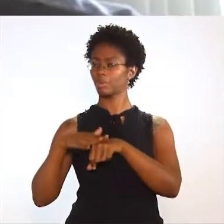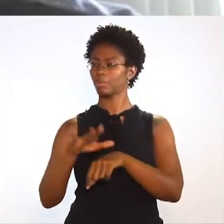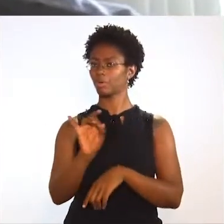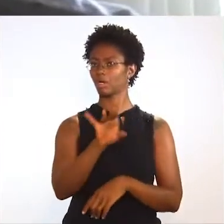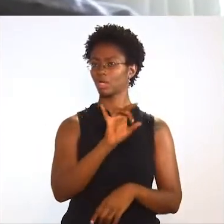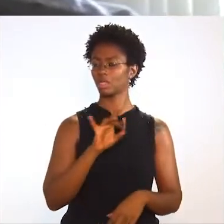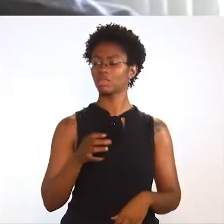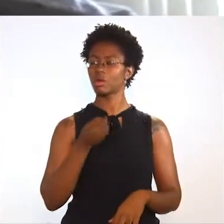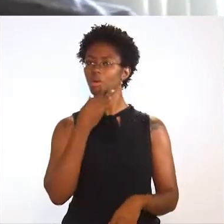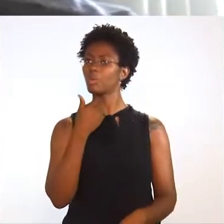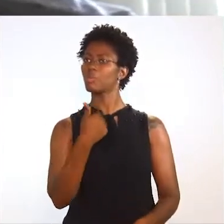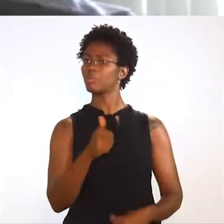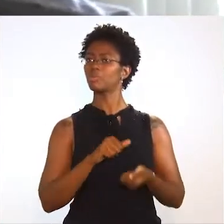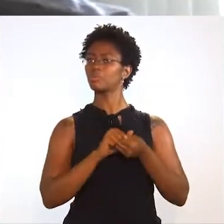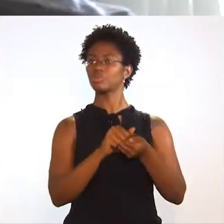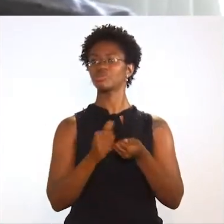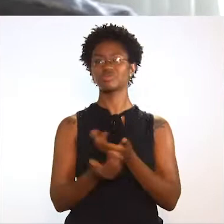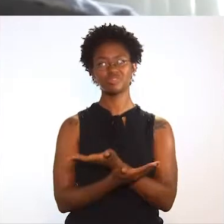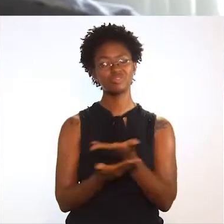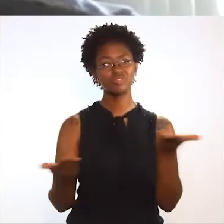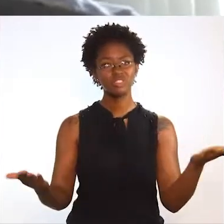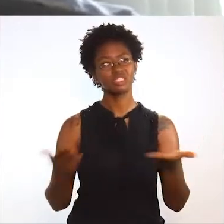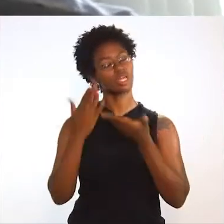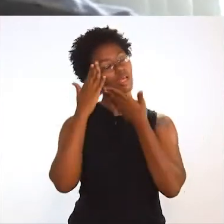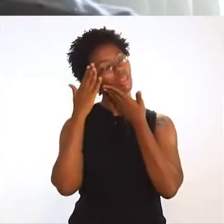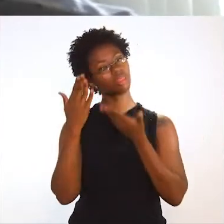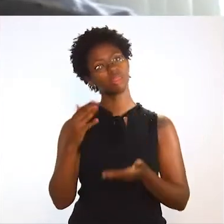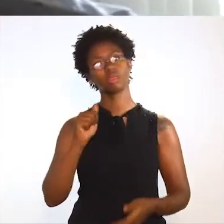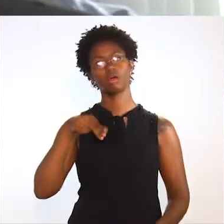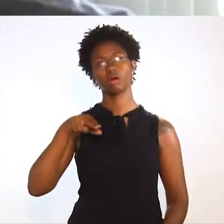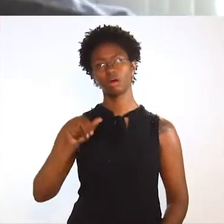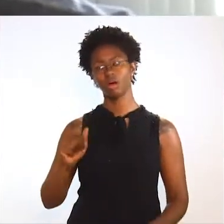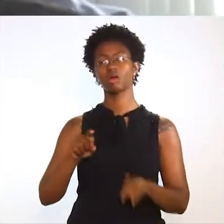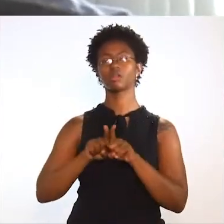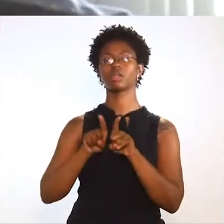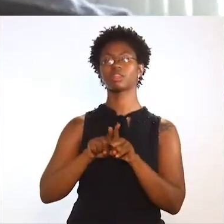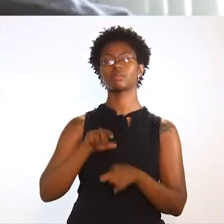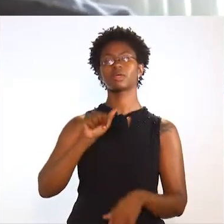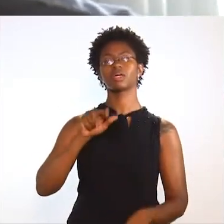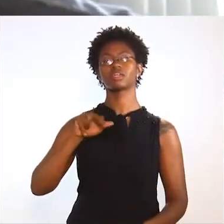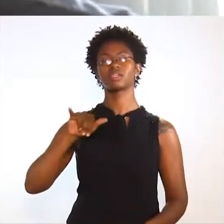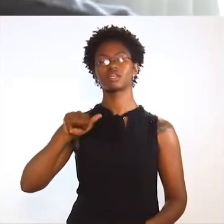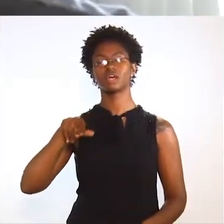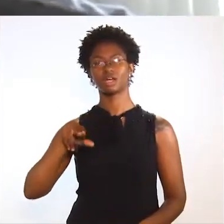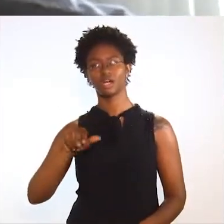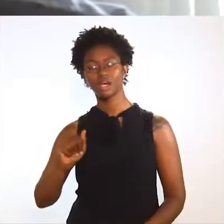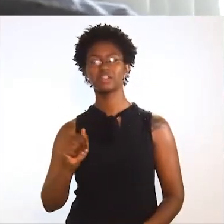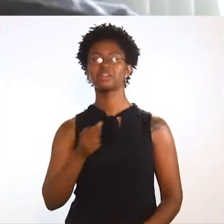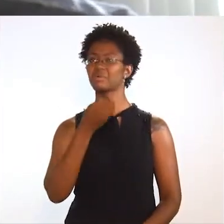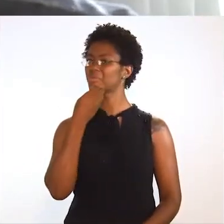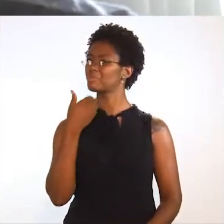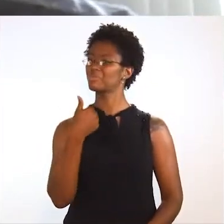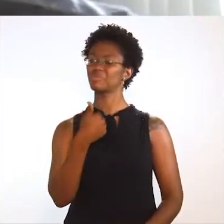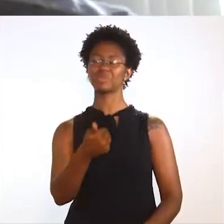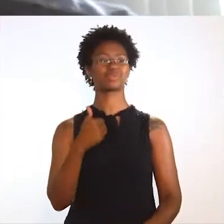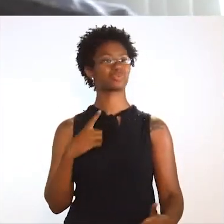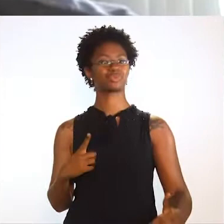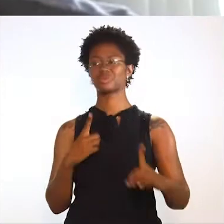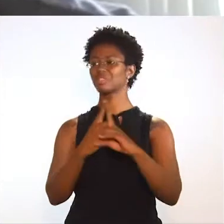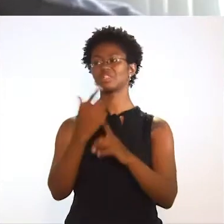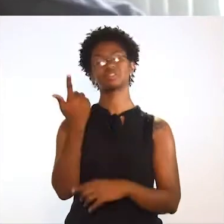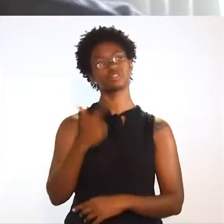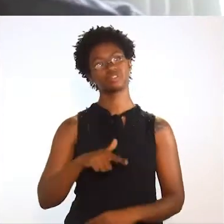né? É sempre bom estar com todos. Agradeço a Ana, a Ariana, é sempre muito bom